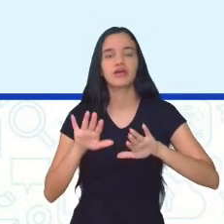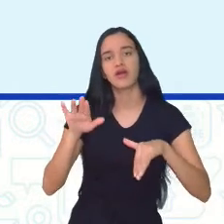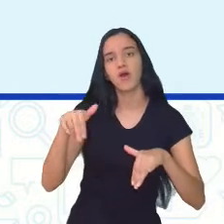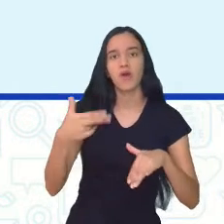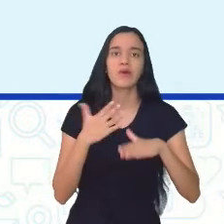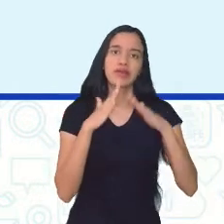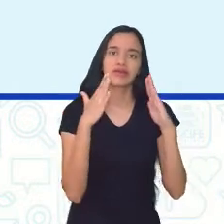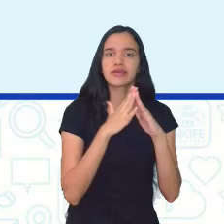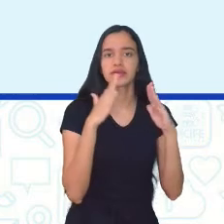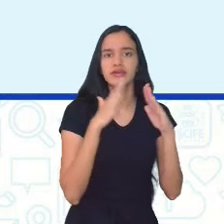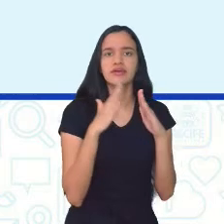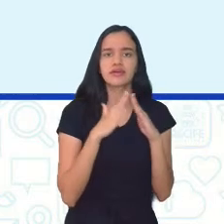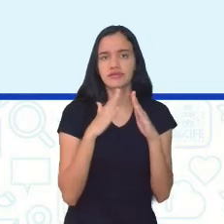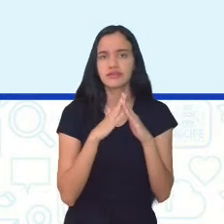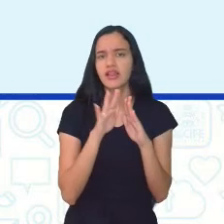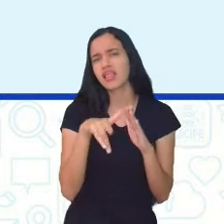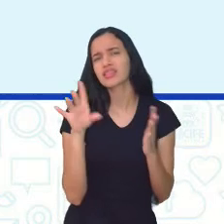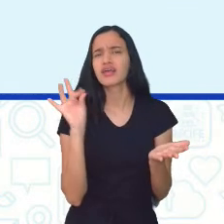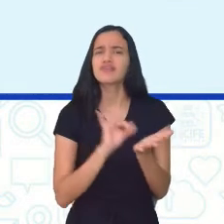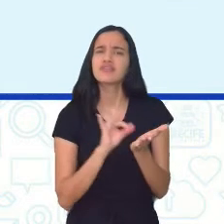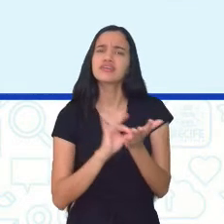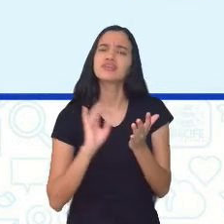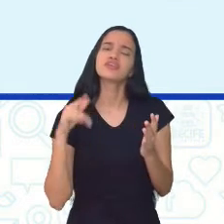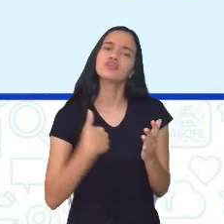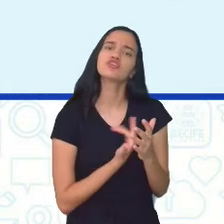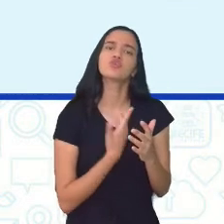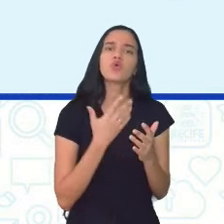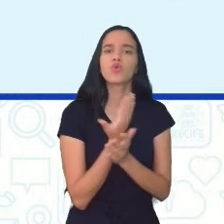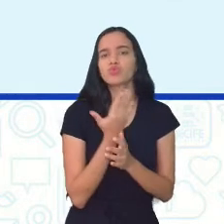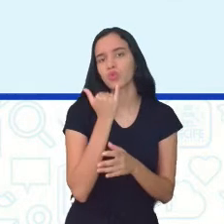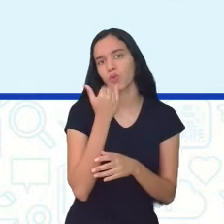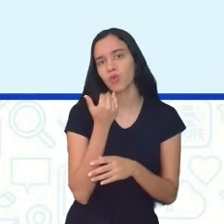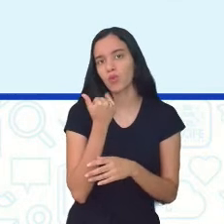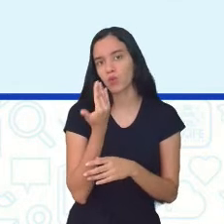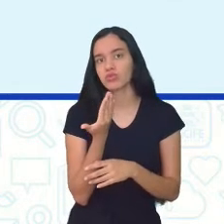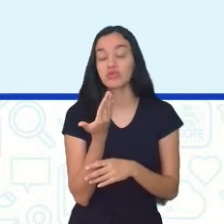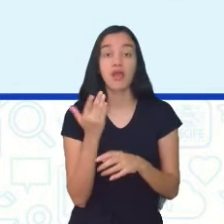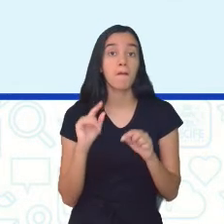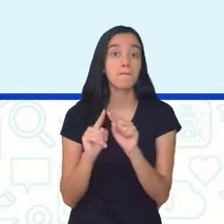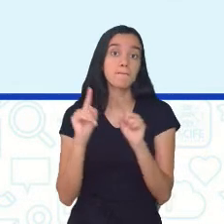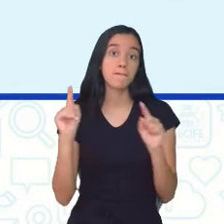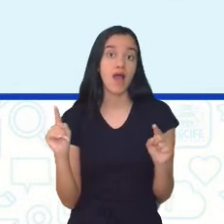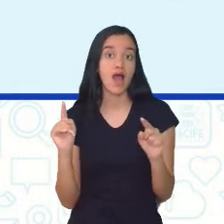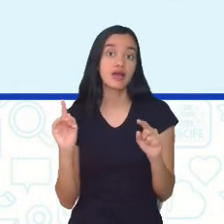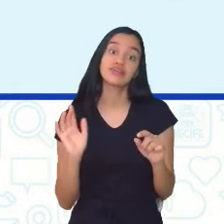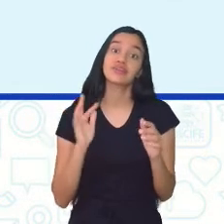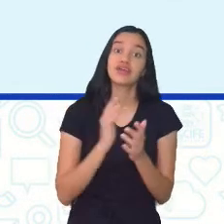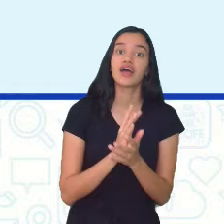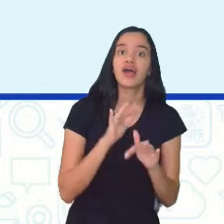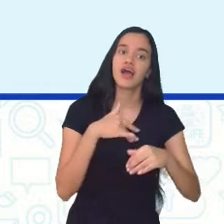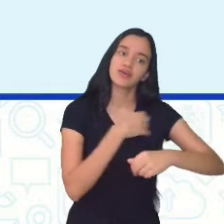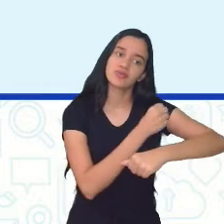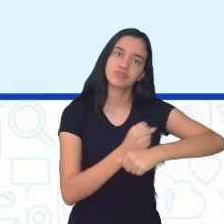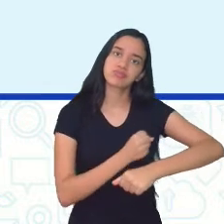em casa. Em casa, na verdade, a gente que cozinha vai meio no olhômetro, né? Mas as receitas, está tudo lá com um